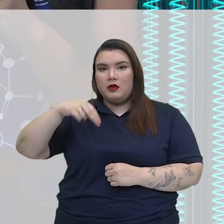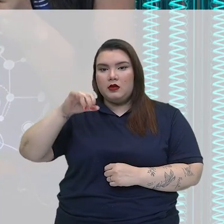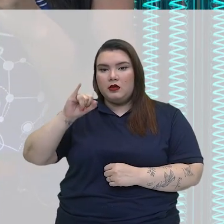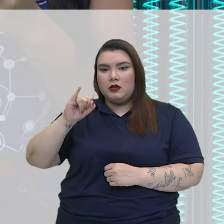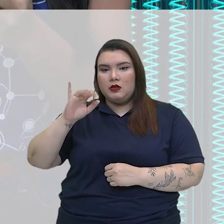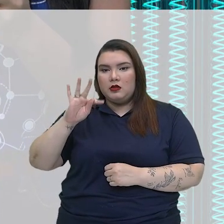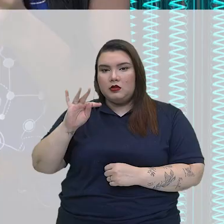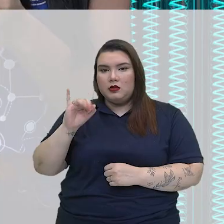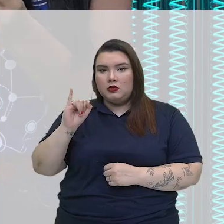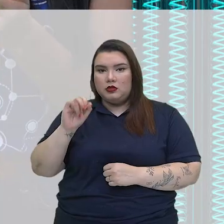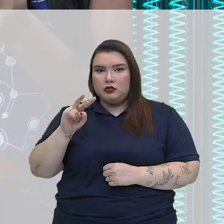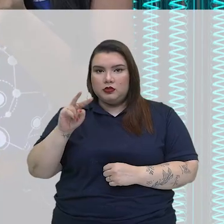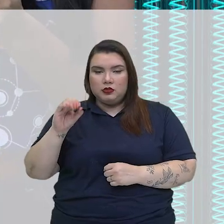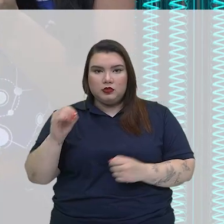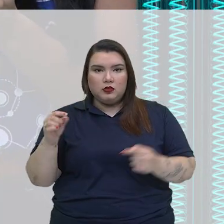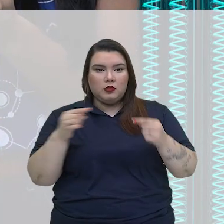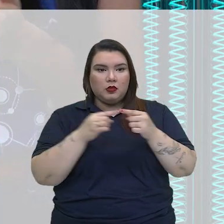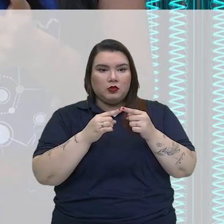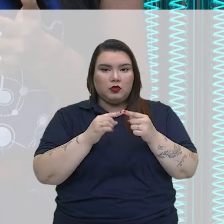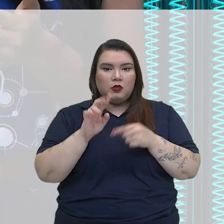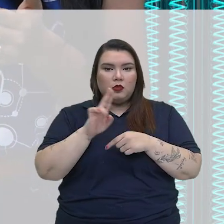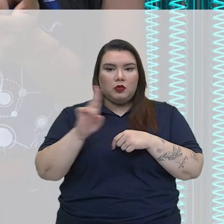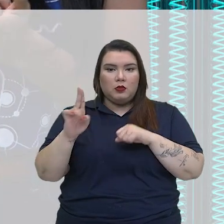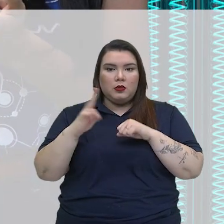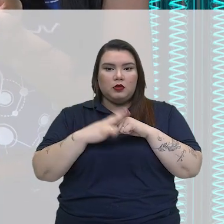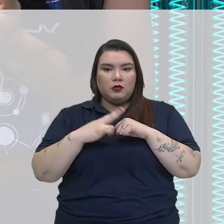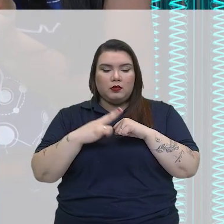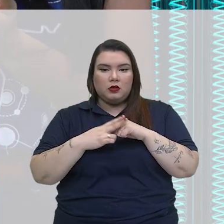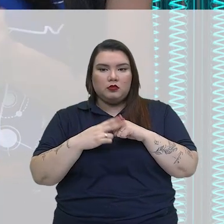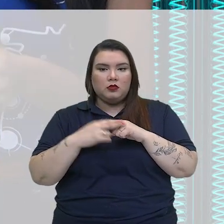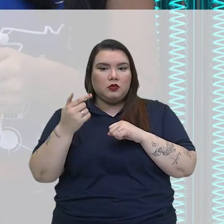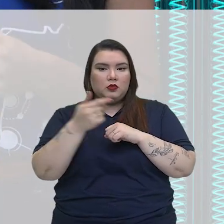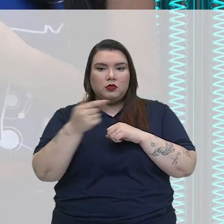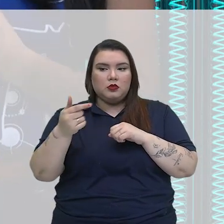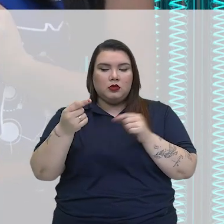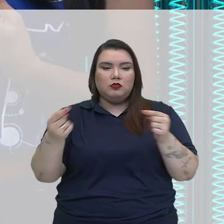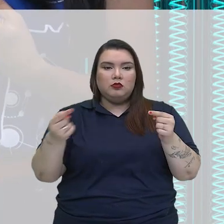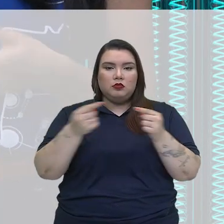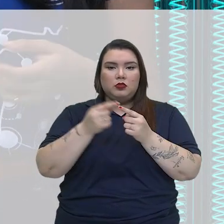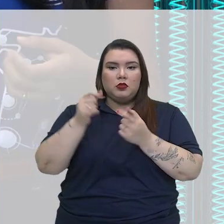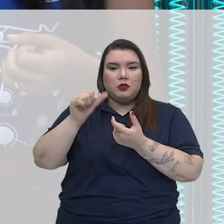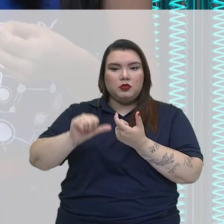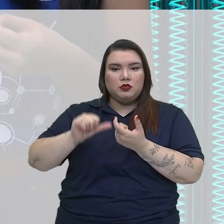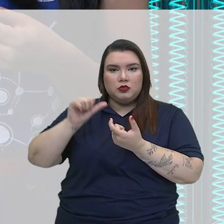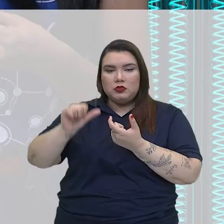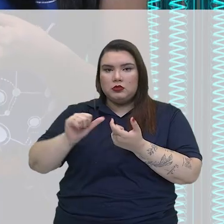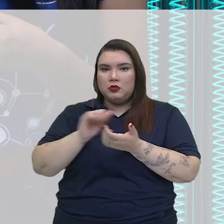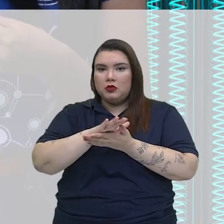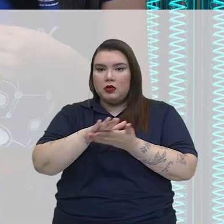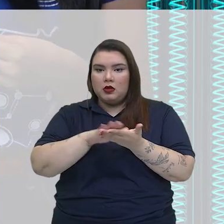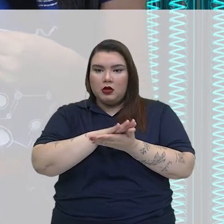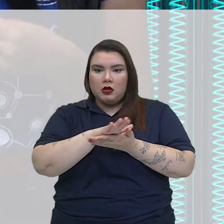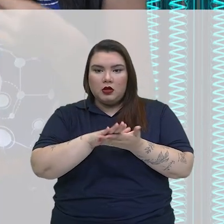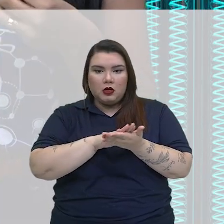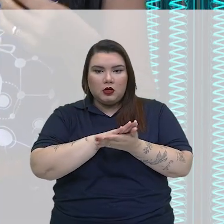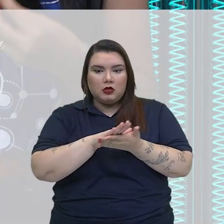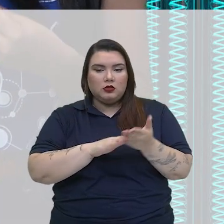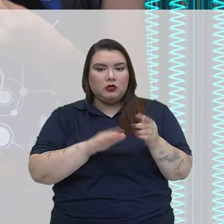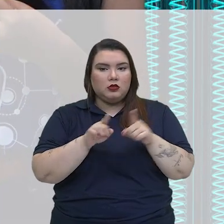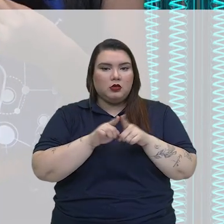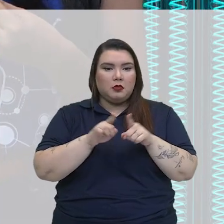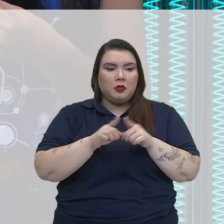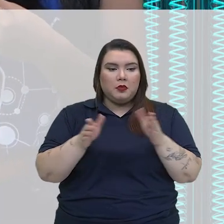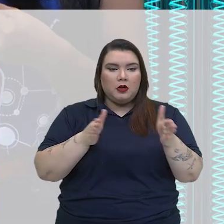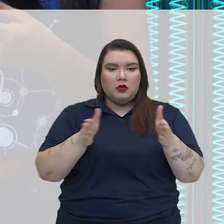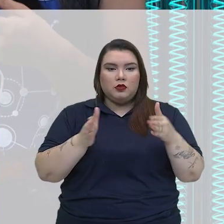o nome do verbo, como ele é nomeado, e ele não está recebendo ali uma conjugação, não está recebendo um